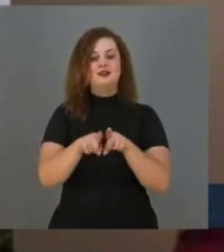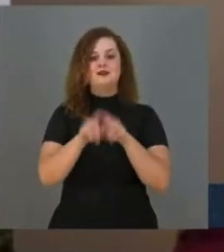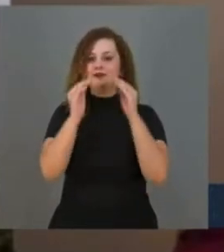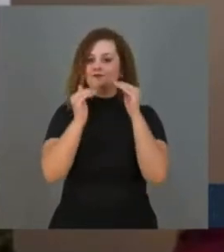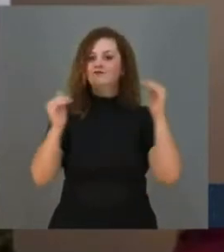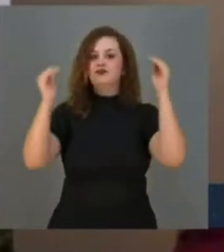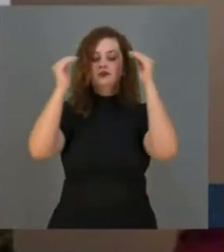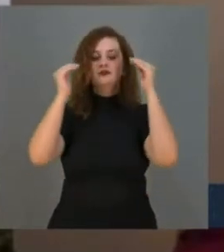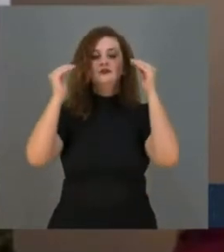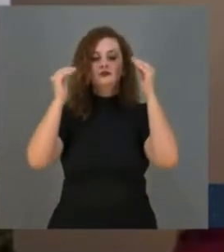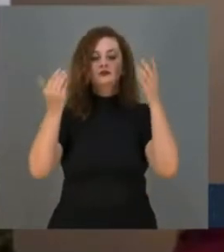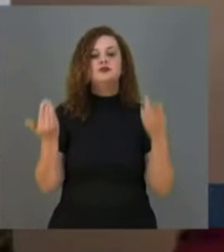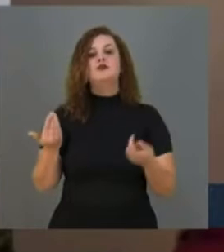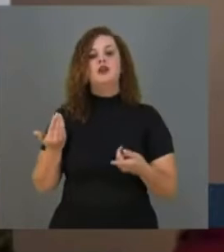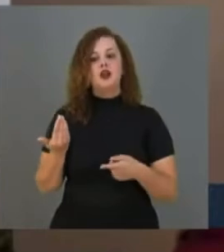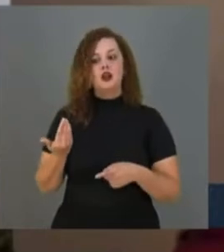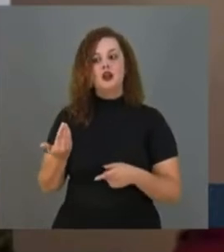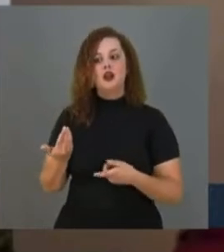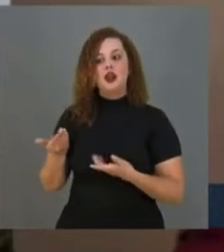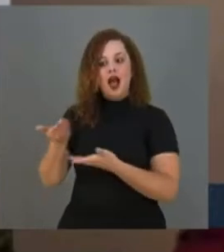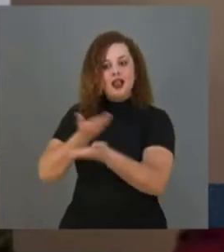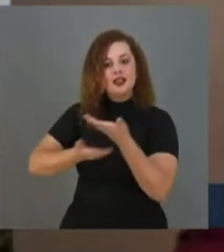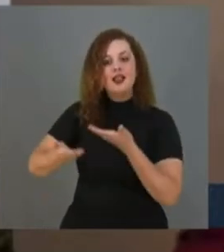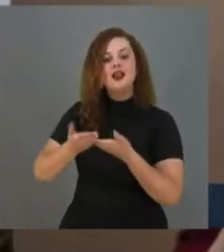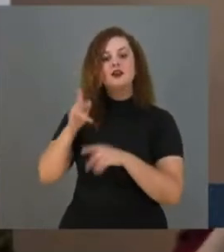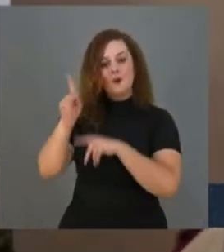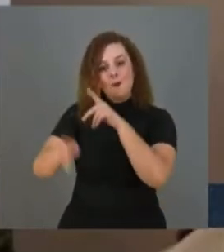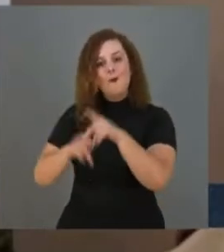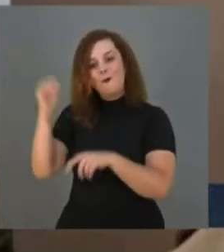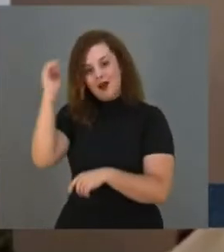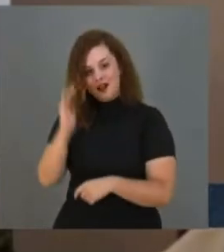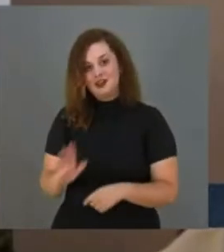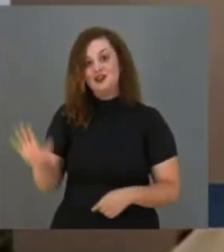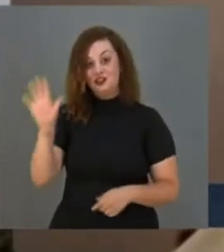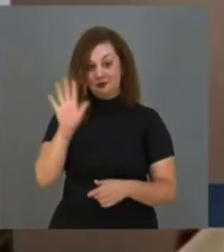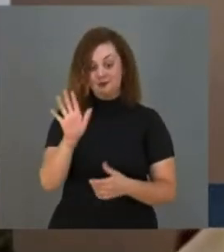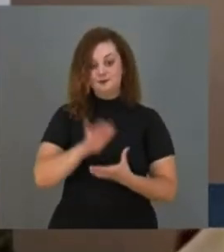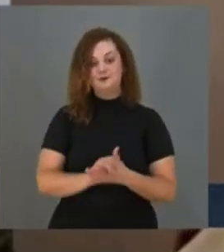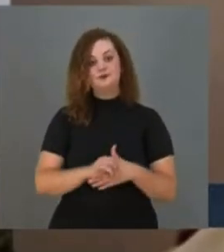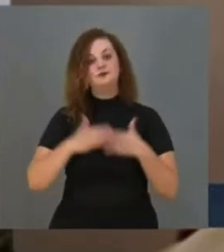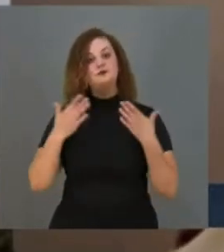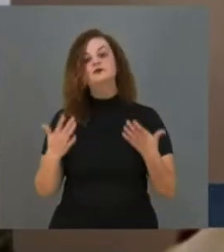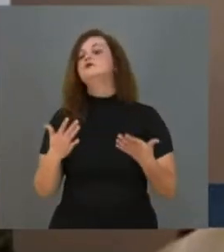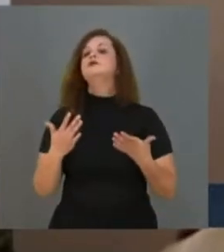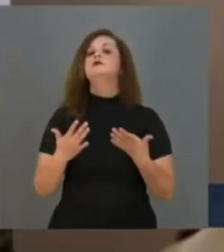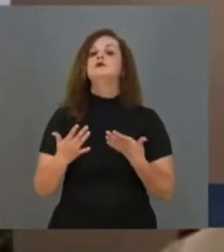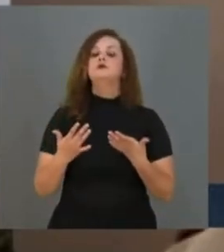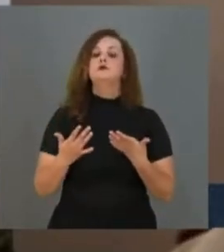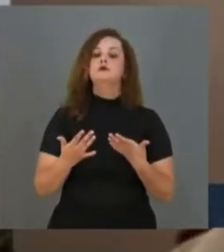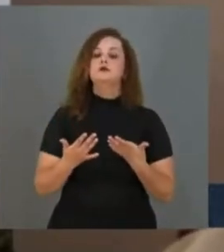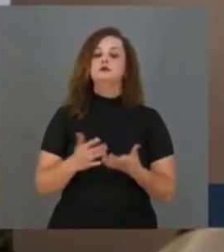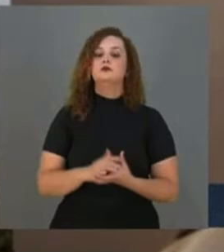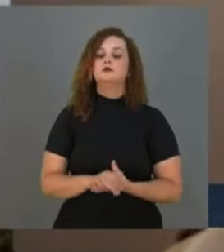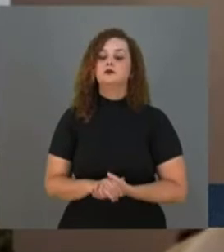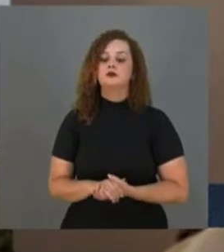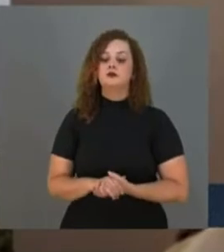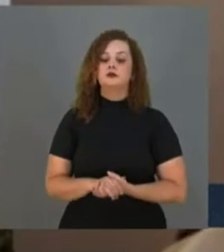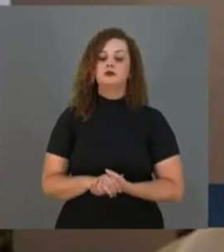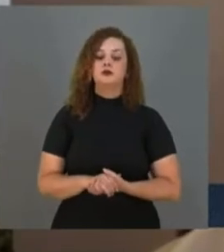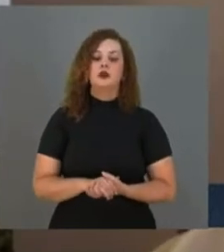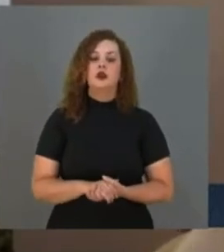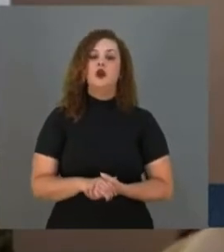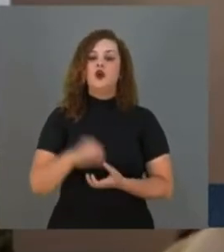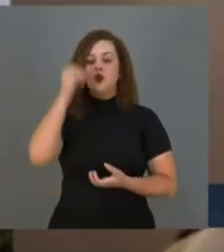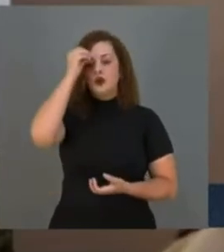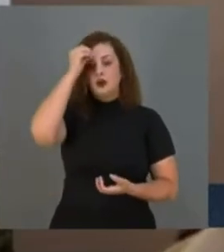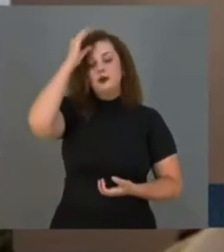soberano e que atenda aos interesses da nação brasileira. No que se refere à curricularização dos